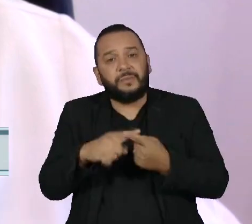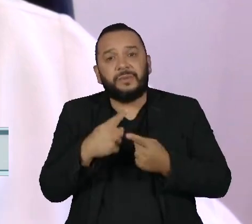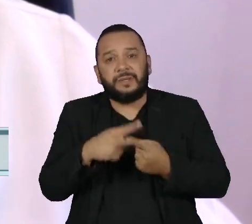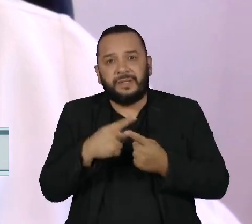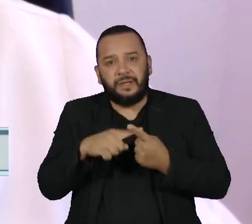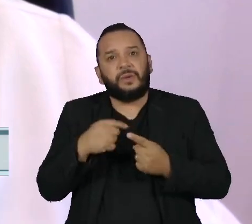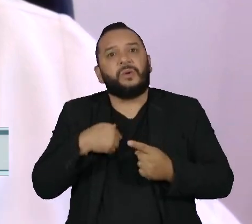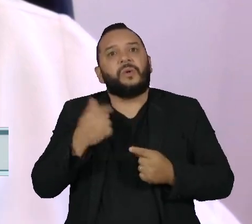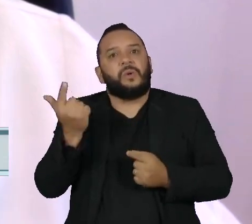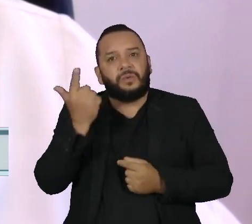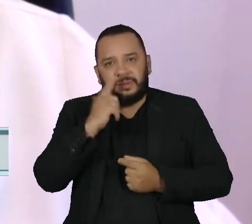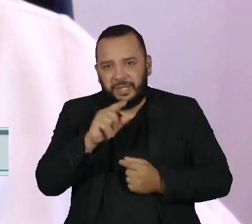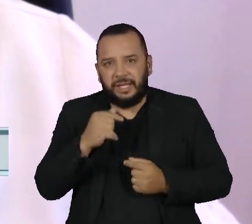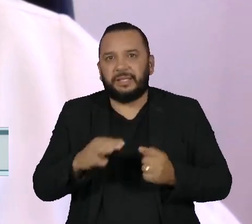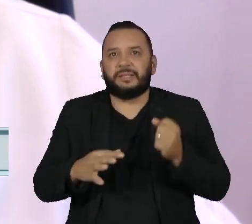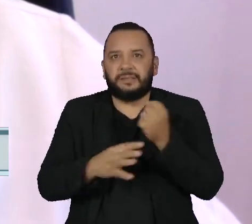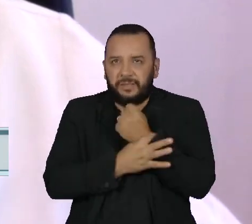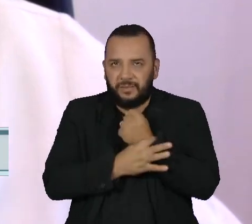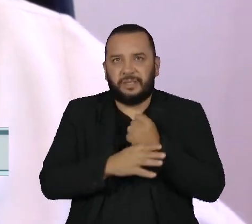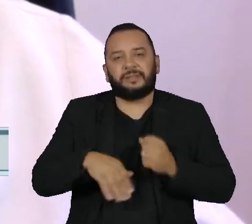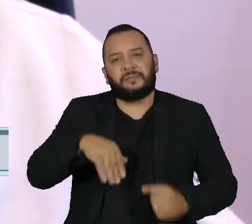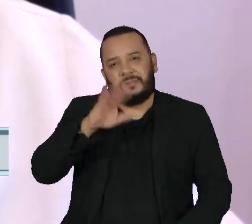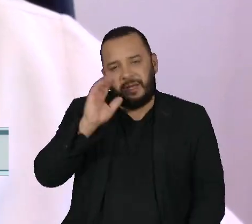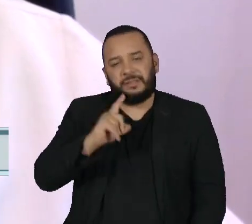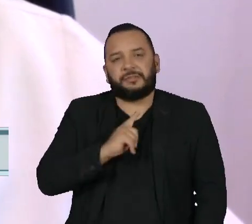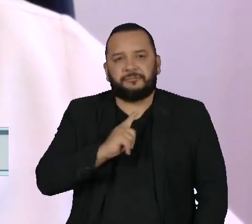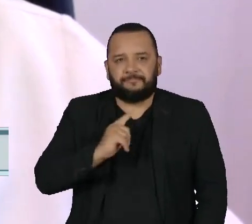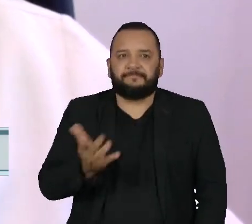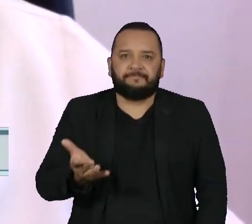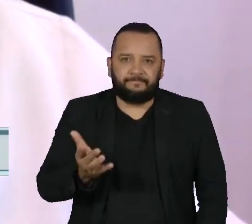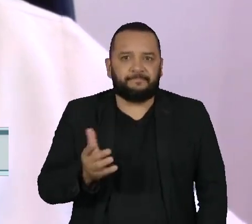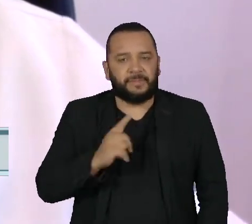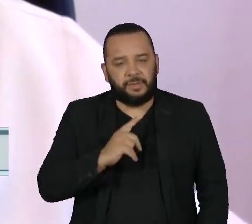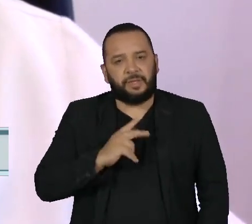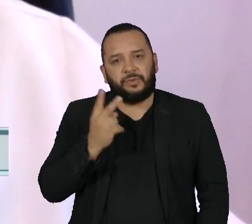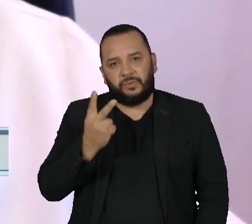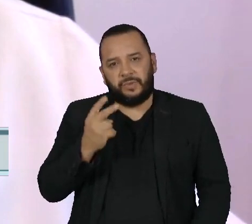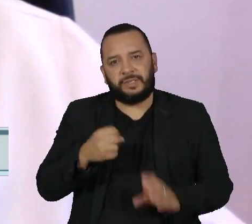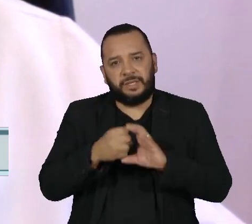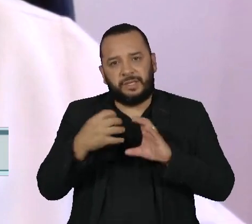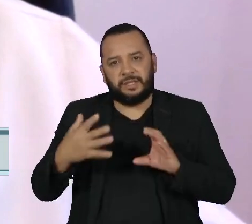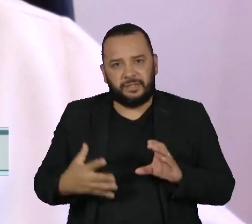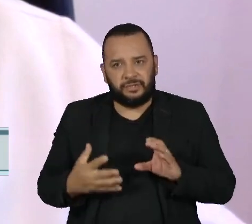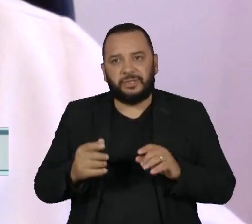de alcançar uma margem de segurança maior. Então, ela tem dois aspectos: promover uma